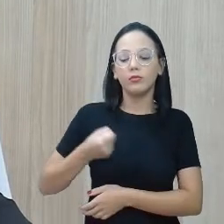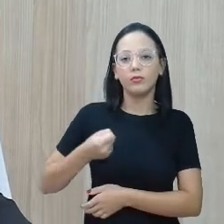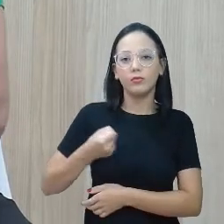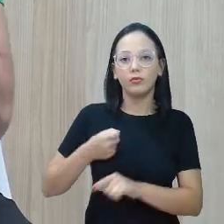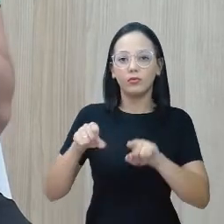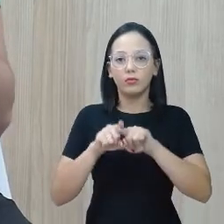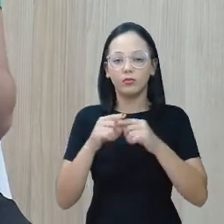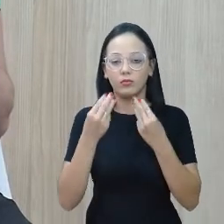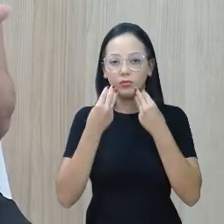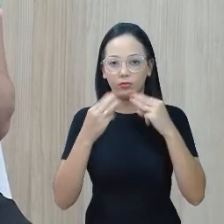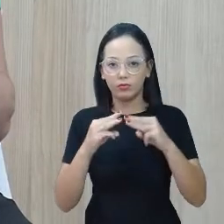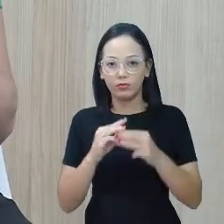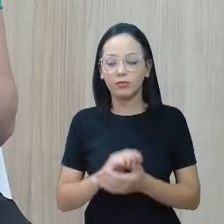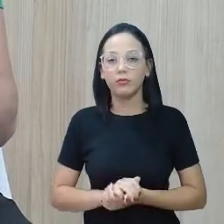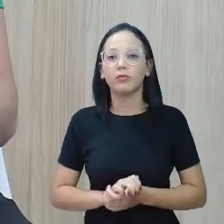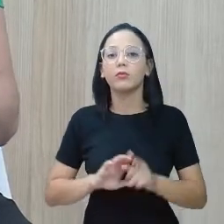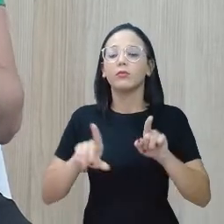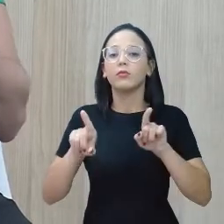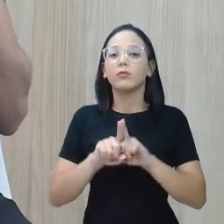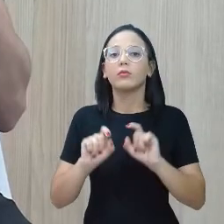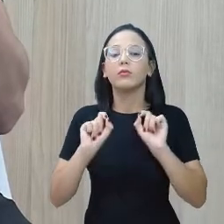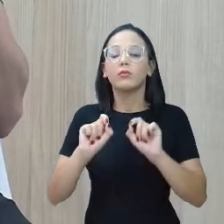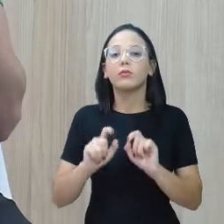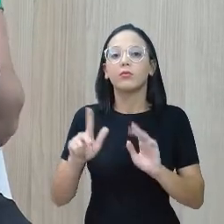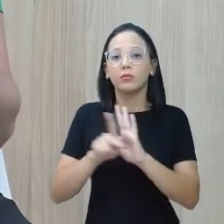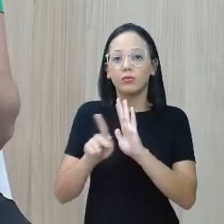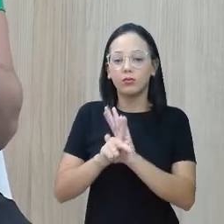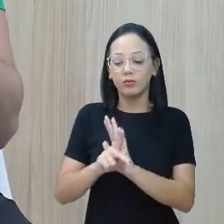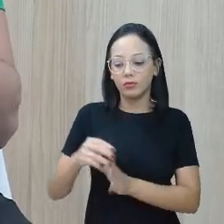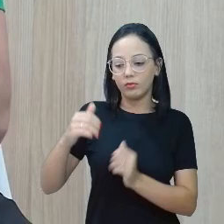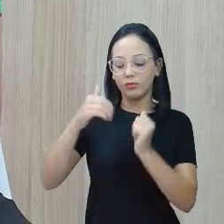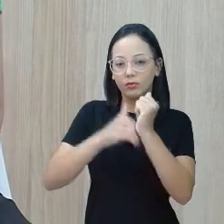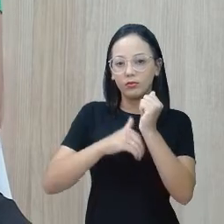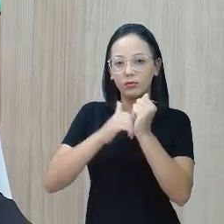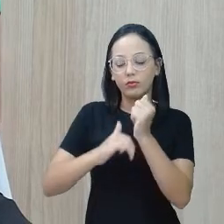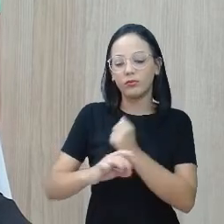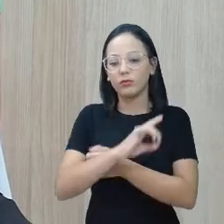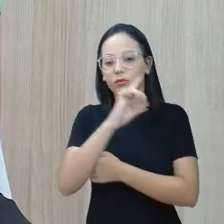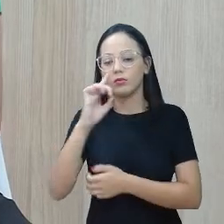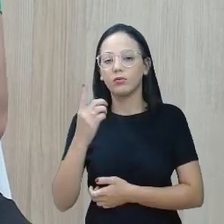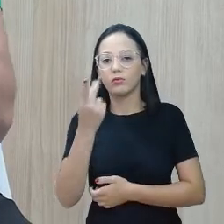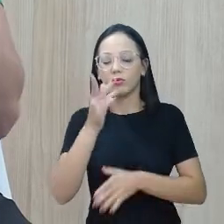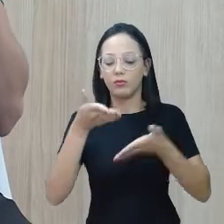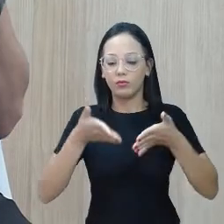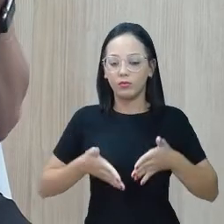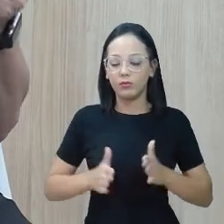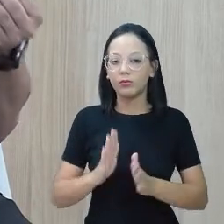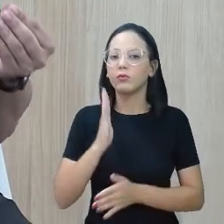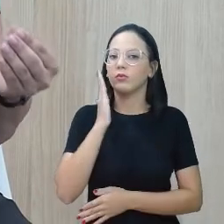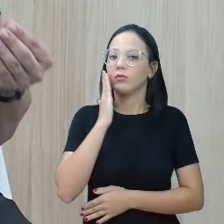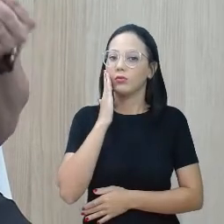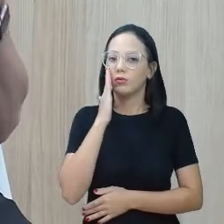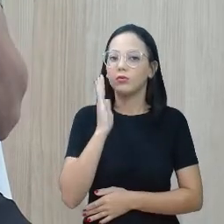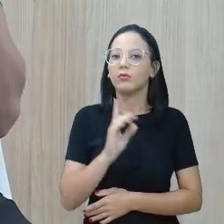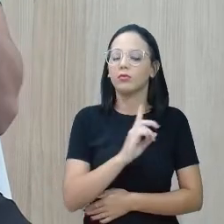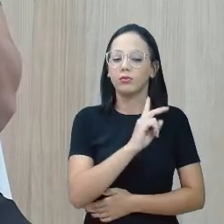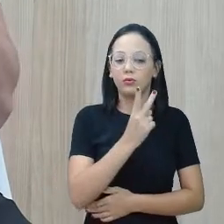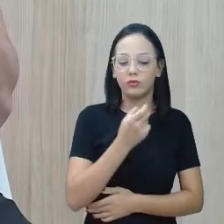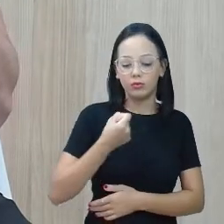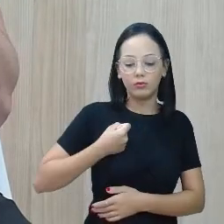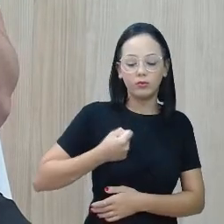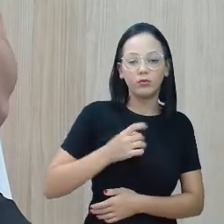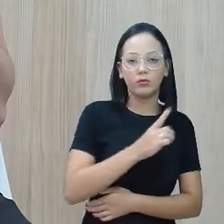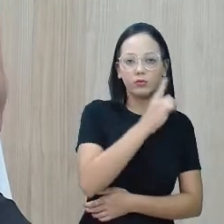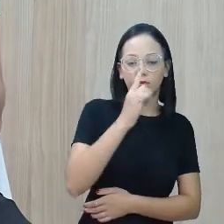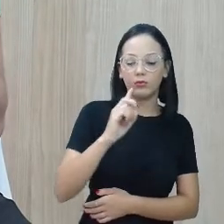senha. O seu login é a sua matrícula e a sua senha é o dia do seu nascimento, tá? 2 dígitos para o dia, 2